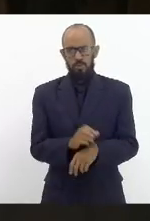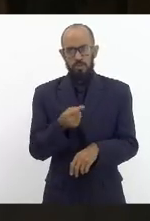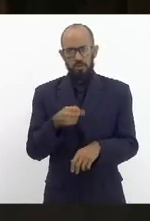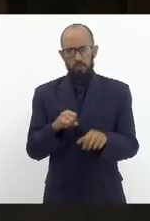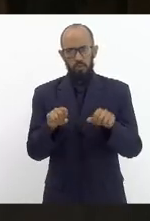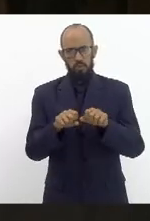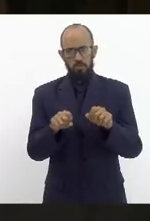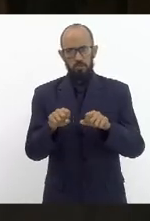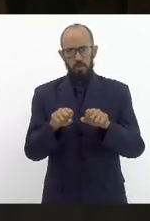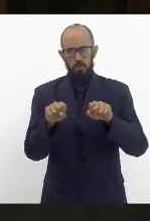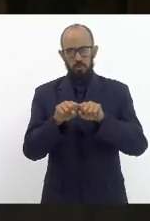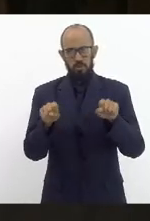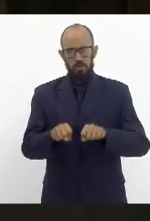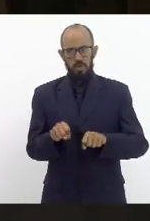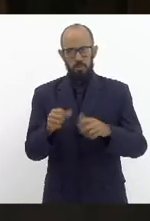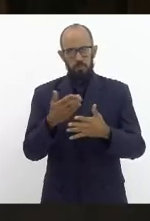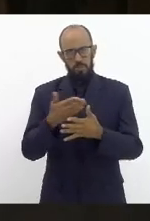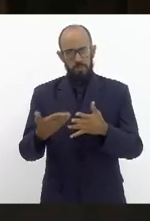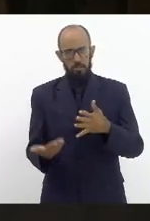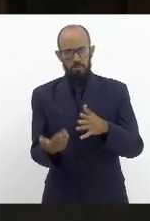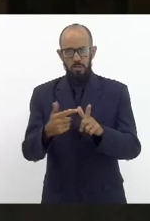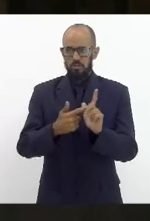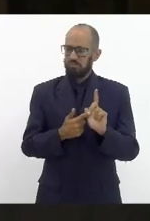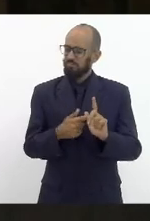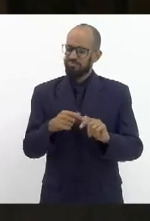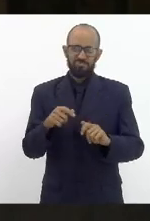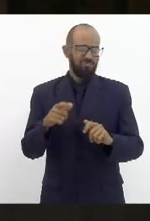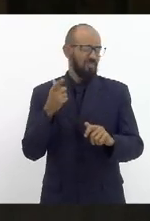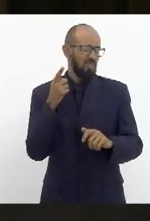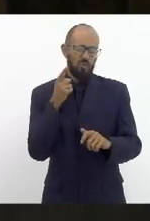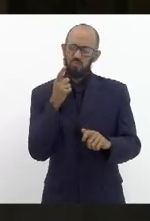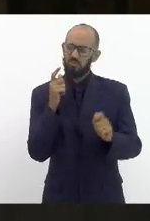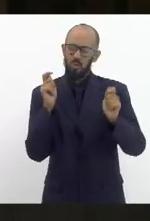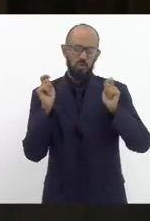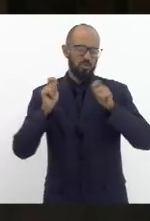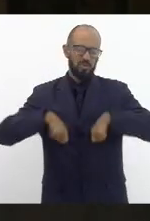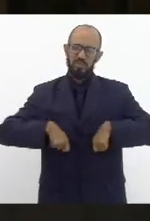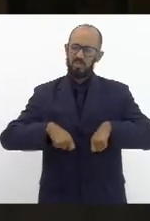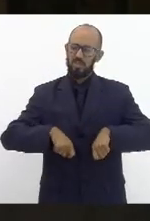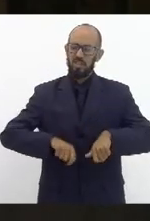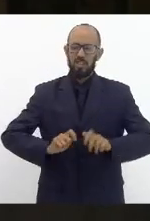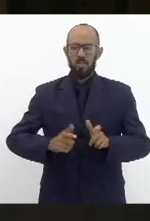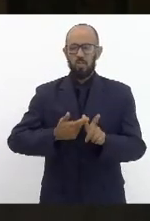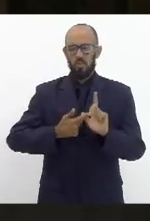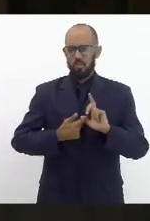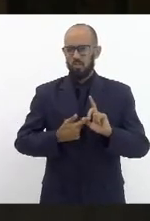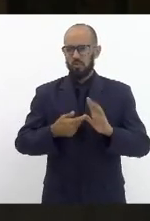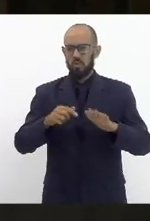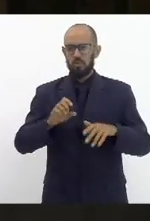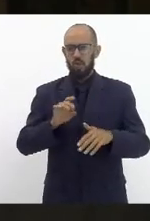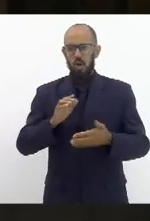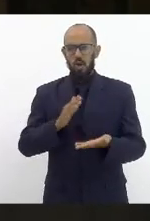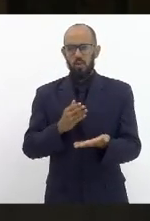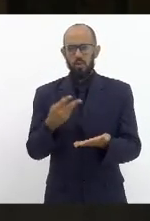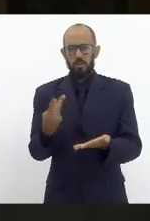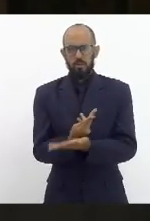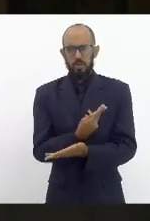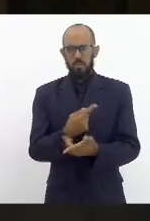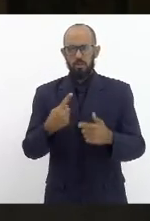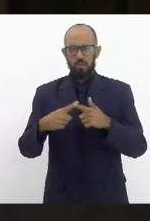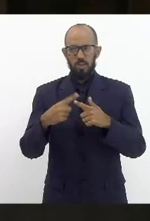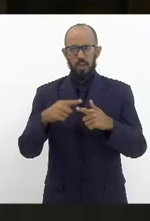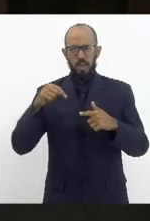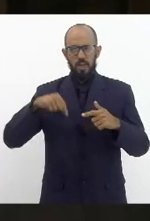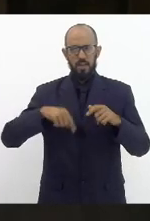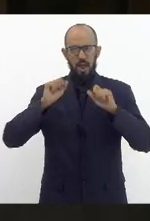não teria acontecido o concurso. Não teria acontecido. E só aconteceu porque essa casa debateu muito,